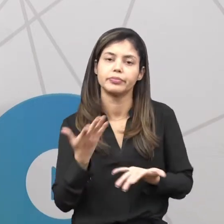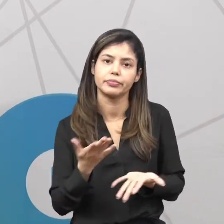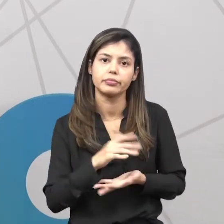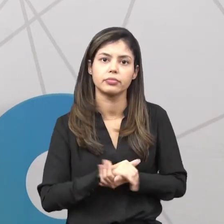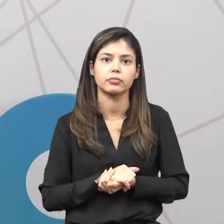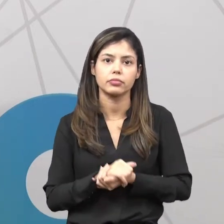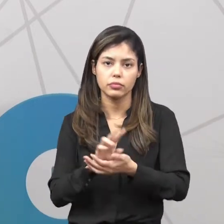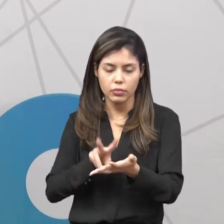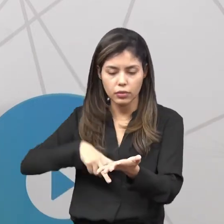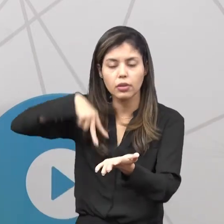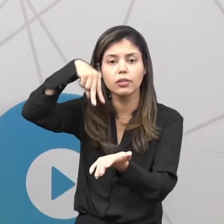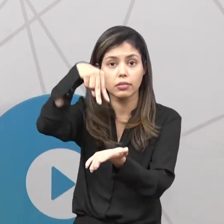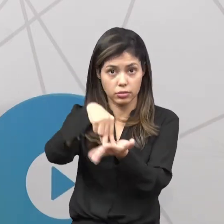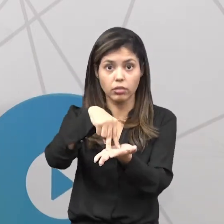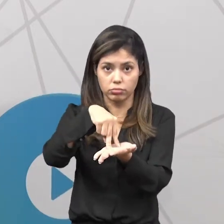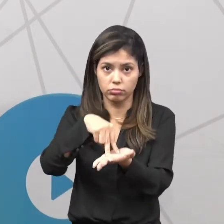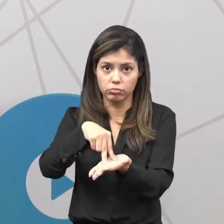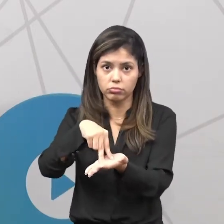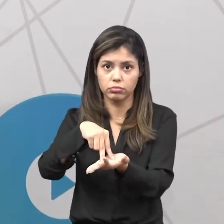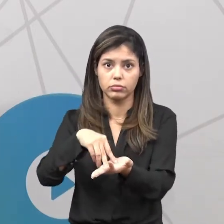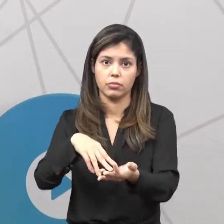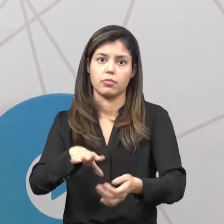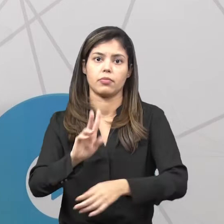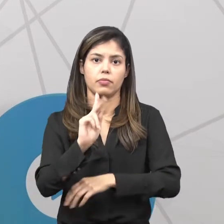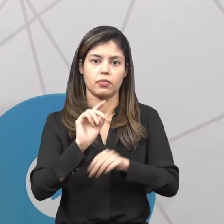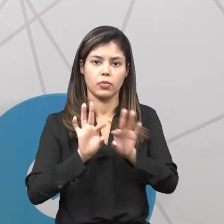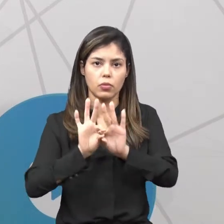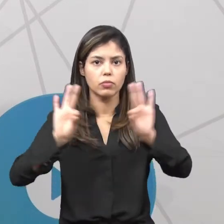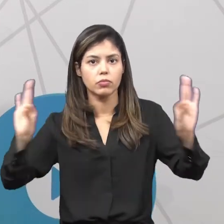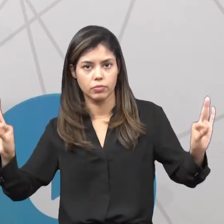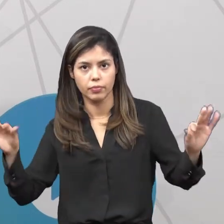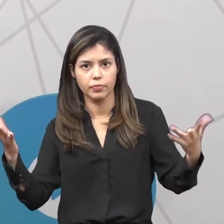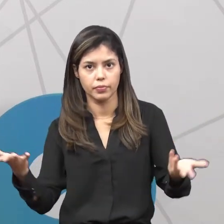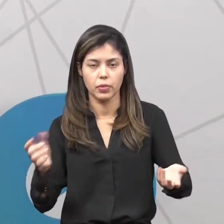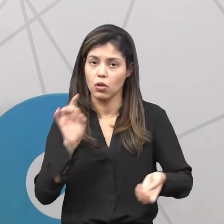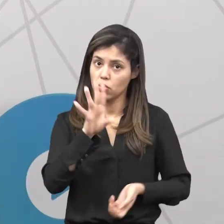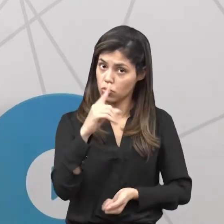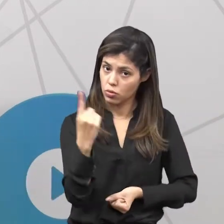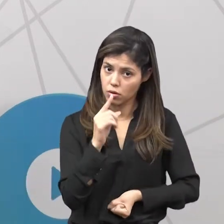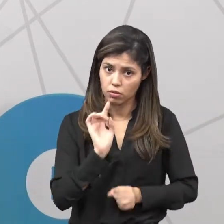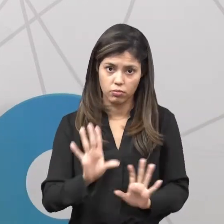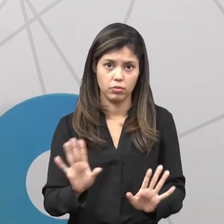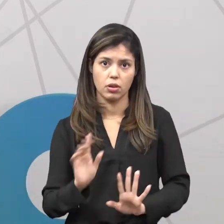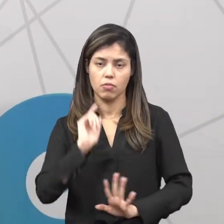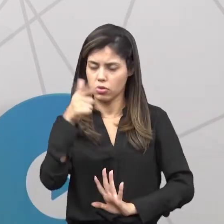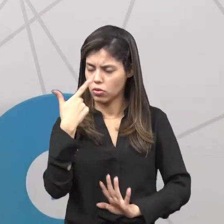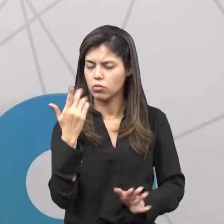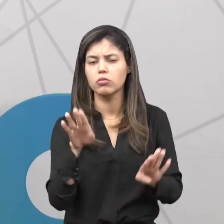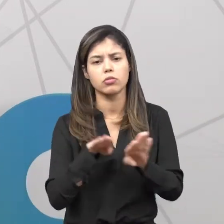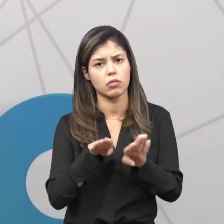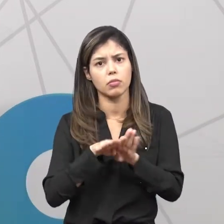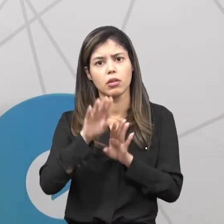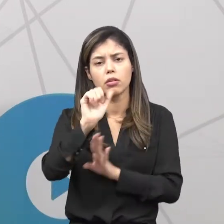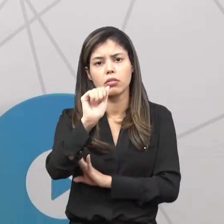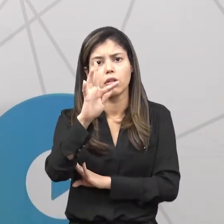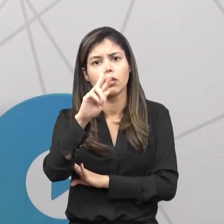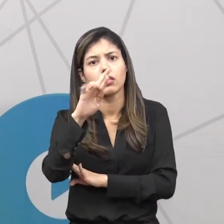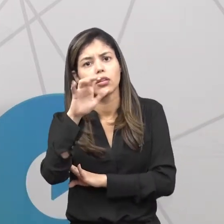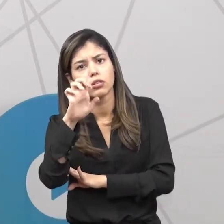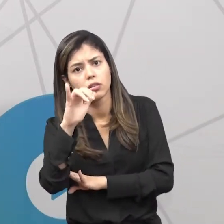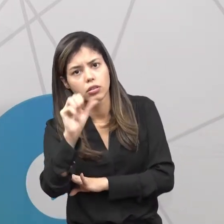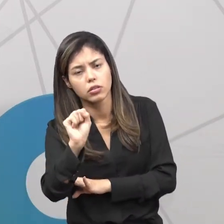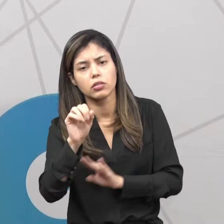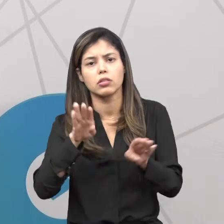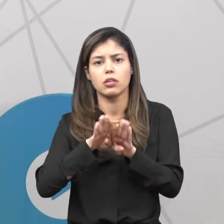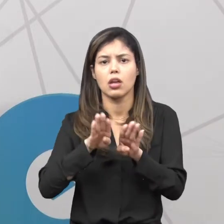O salto em distância, que é esse caso do salto horizontal. Mas não somente ele, tem várias outras modalidades no atletismo, porque o atletismo